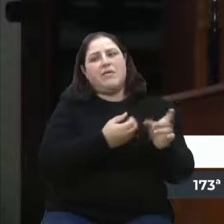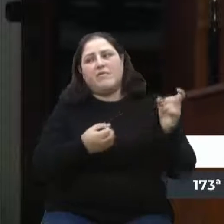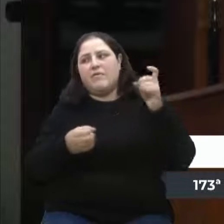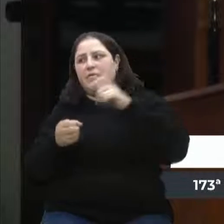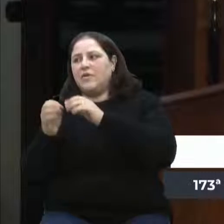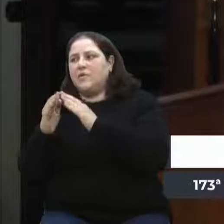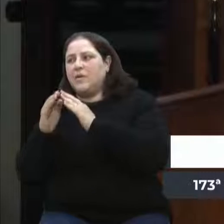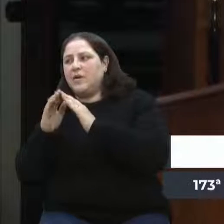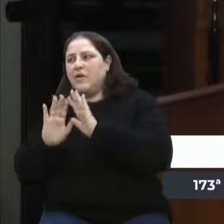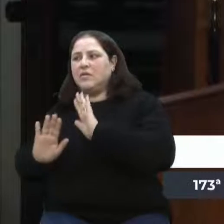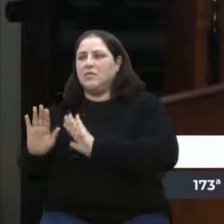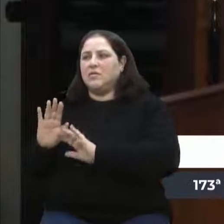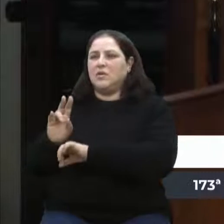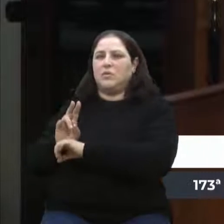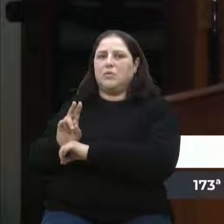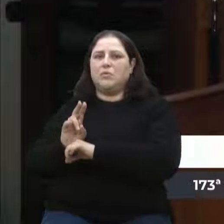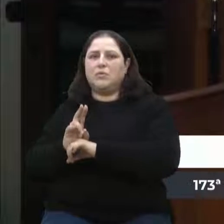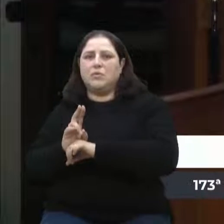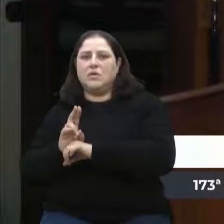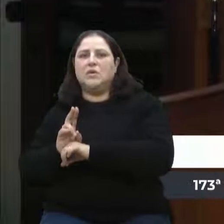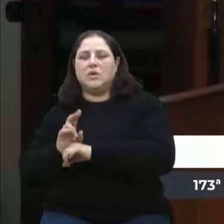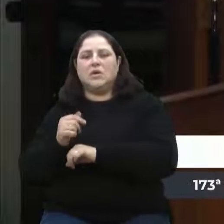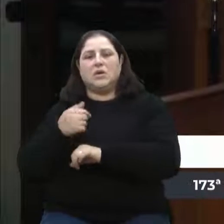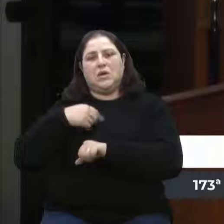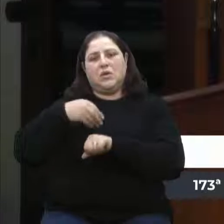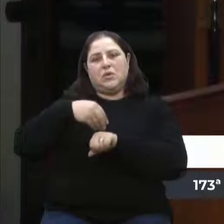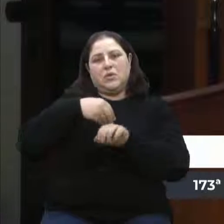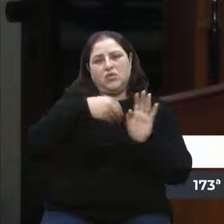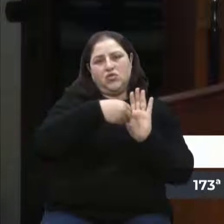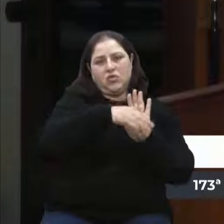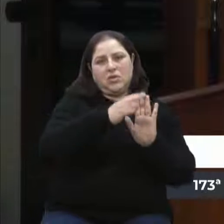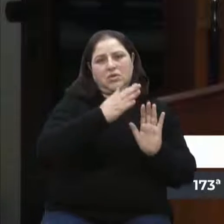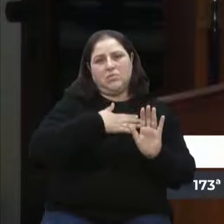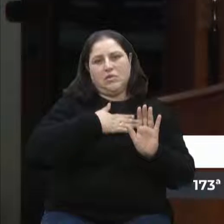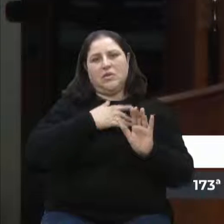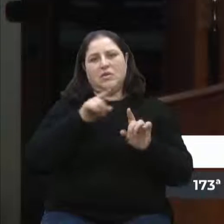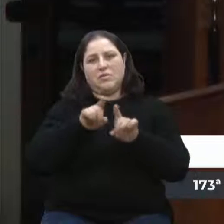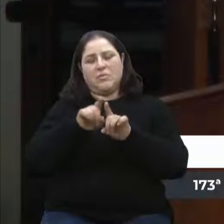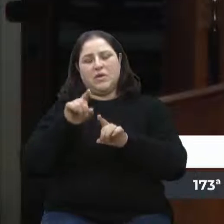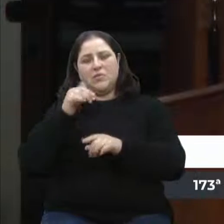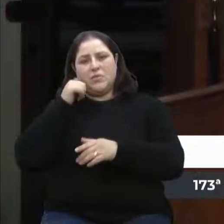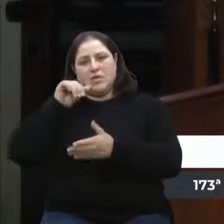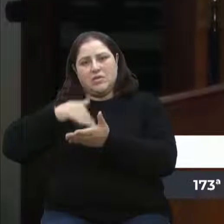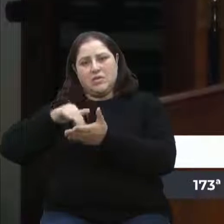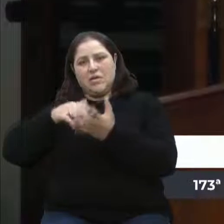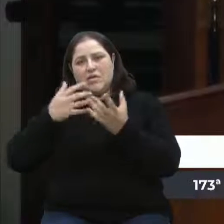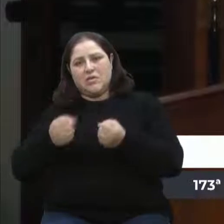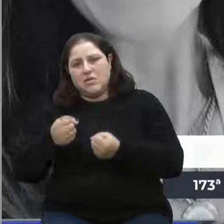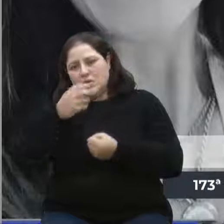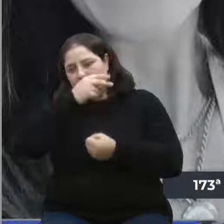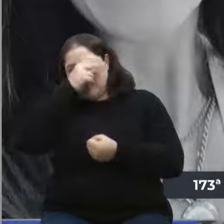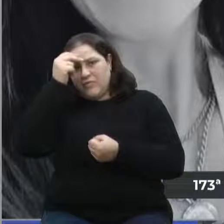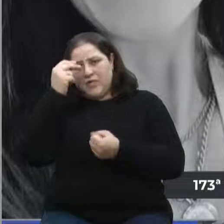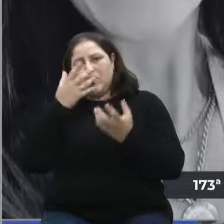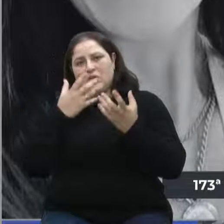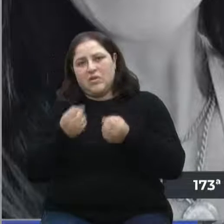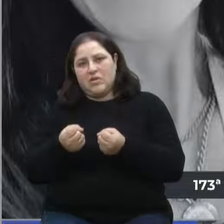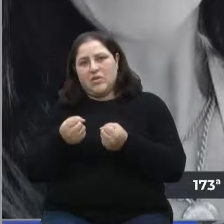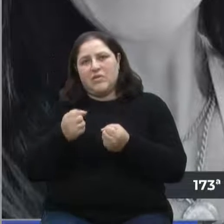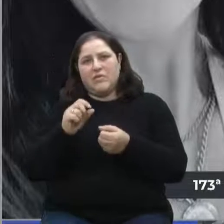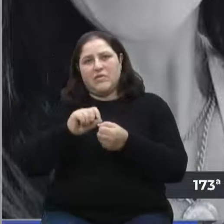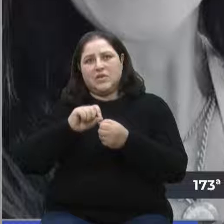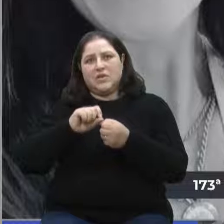de fazer, né, e por indicação minha e acolhimento da secretária Daniele e do prefeito, nós fizemos uma homenagem